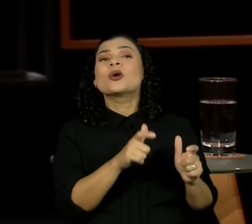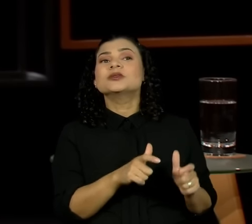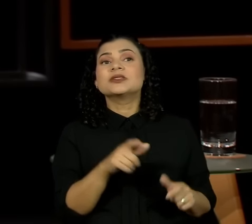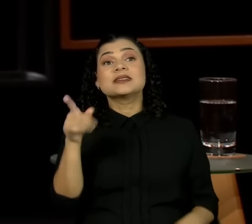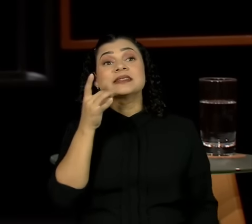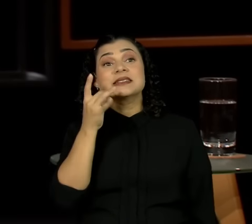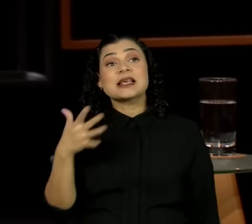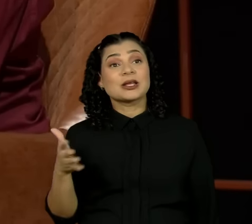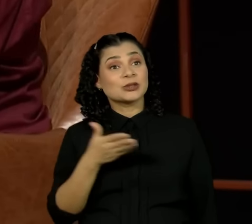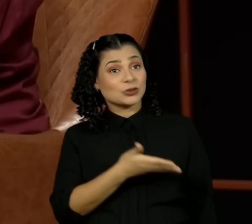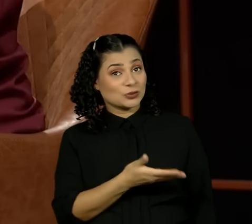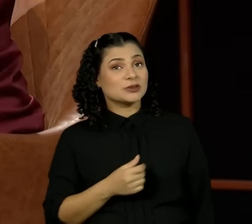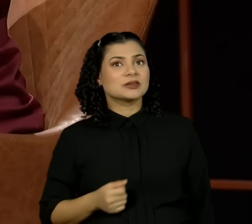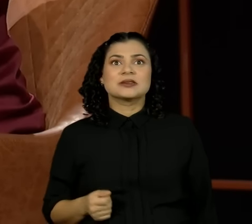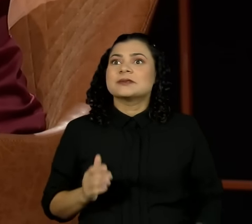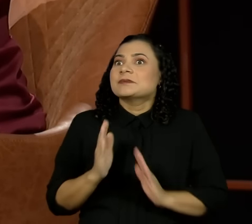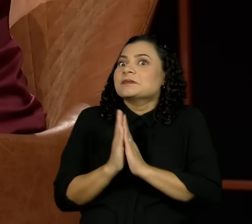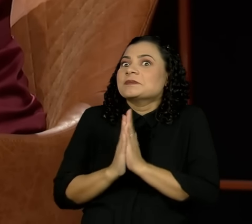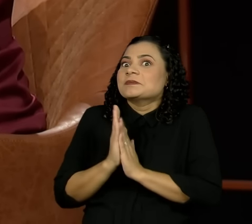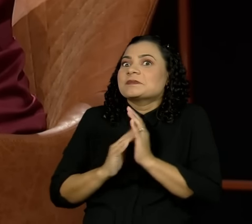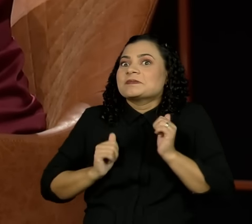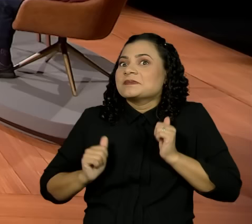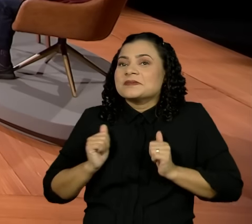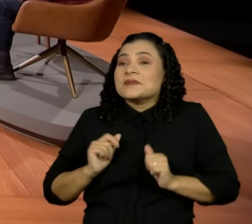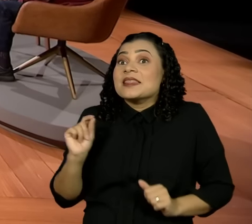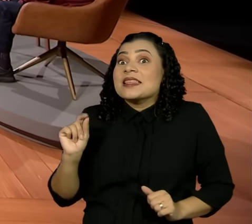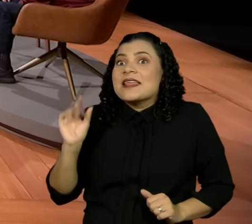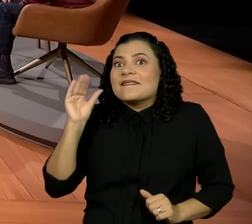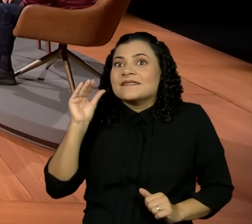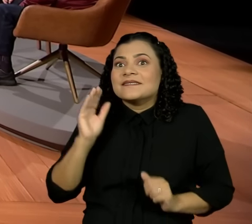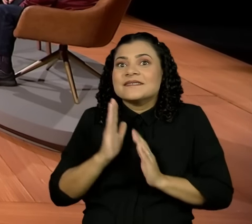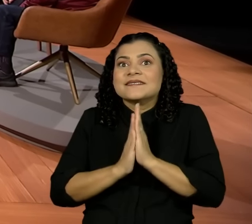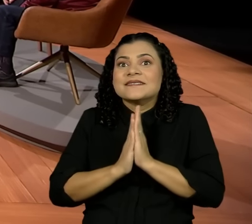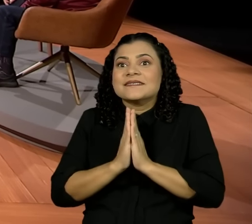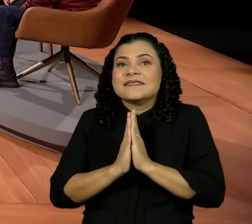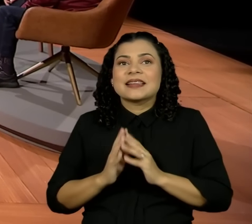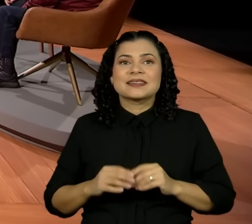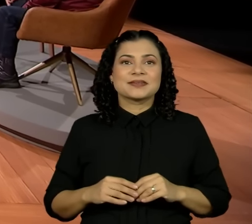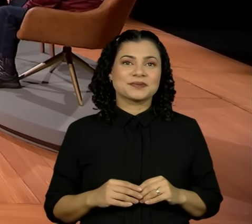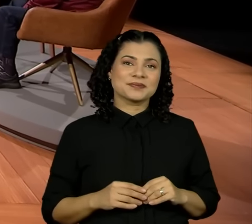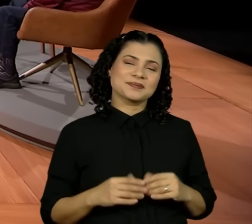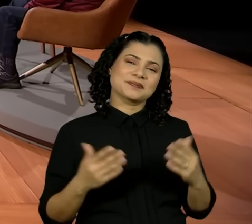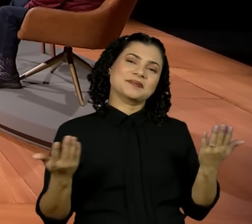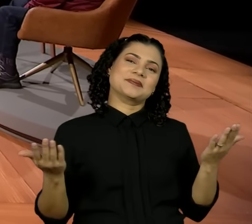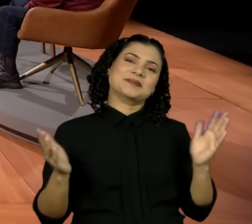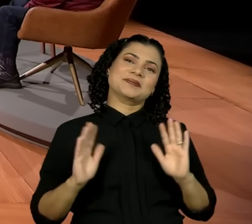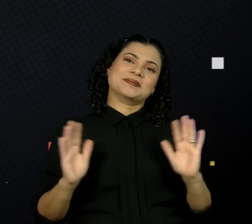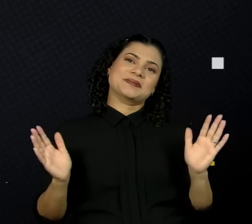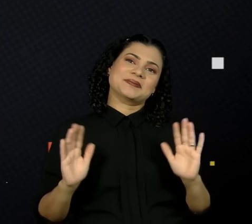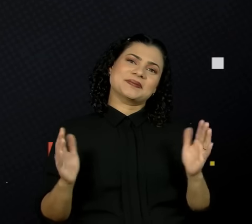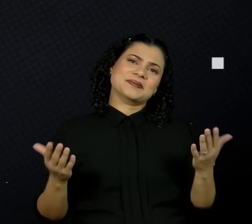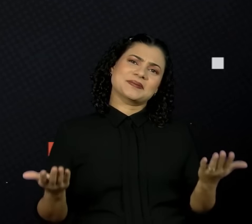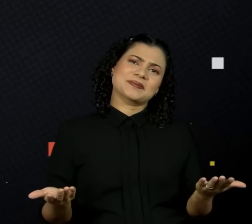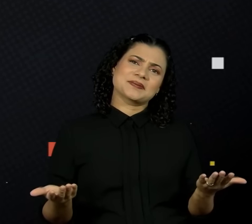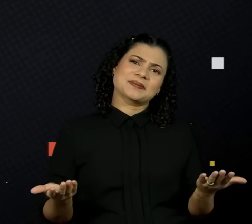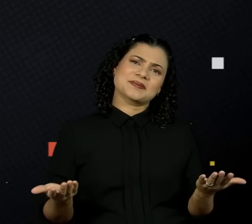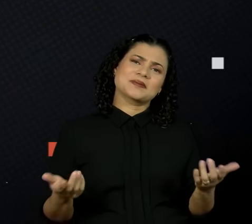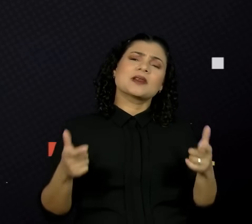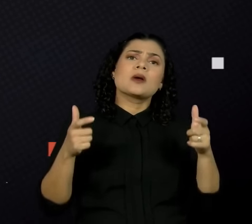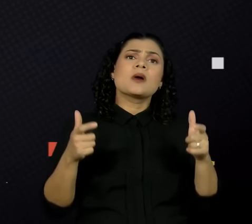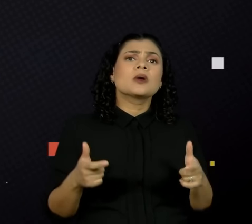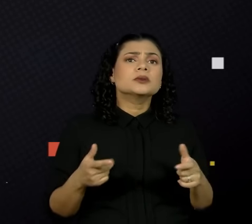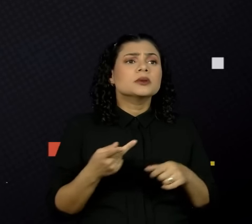Santos. Opa, você vai ser gostoso ver. Quem seria? Quem seria? Ei, Furial, onde estás, bufão que não